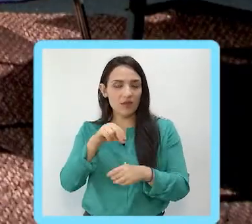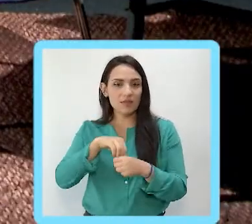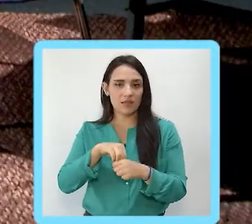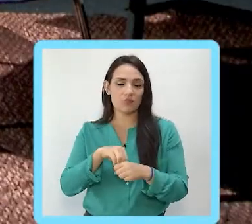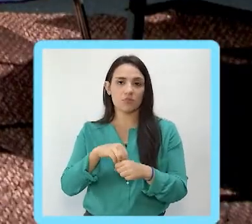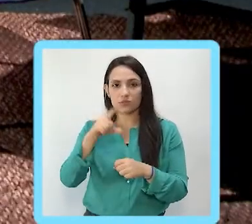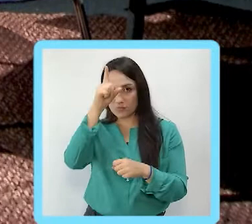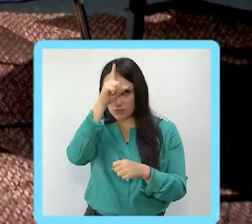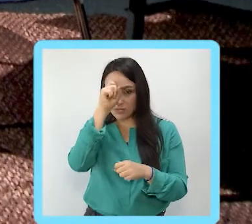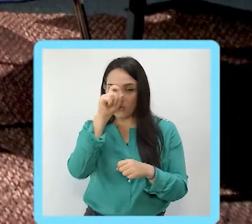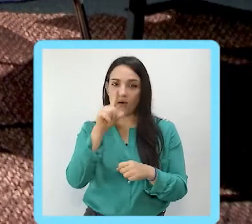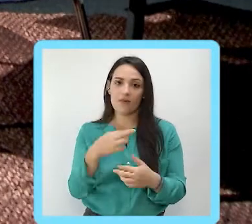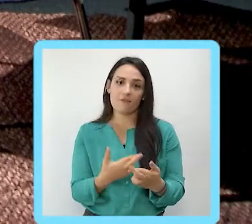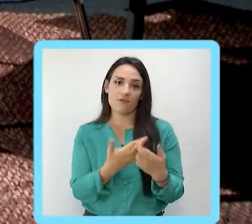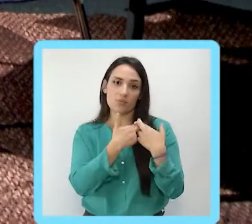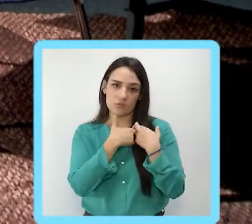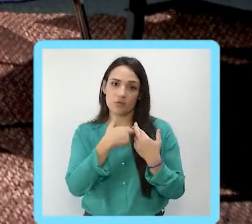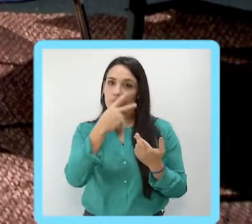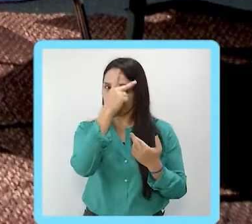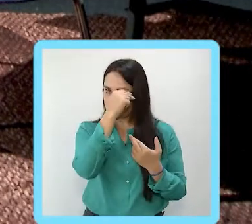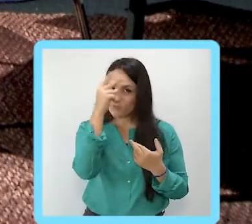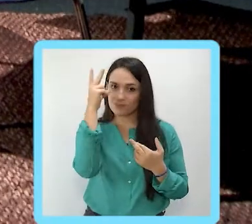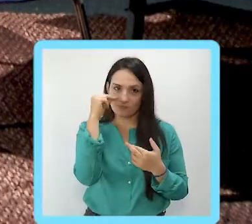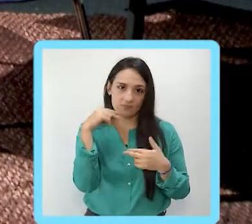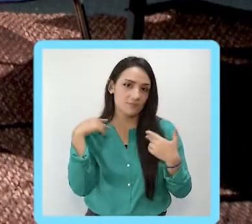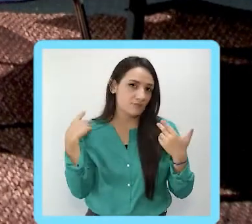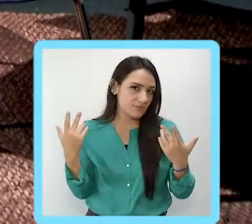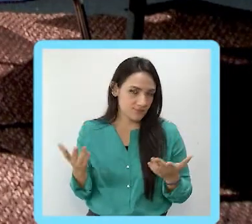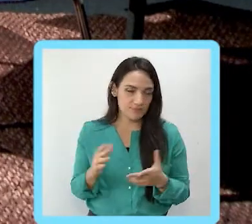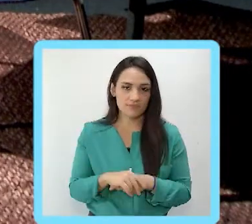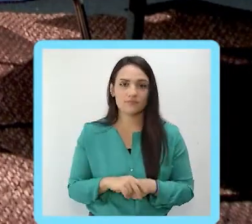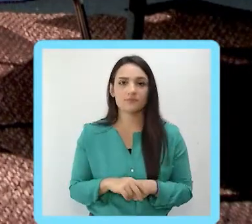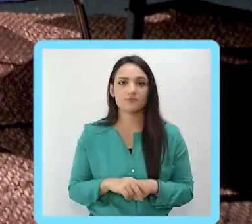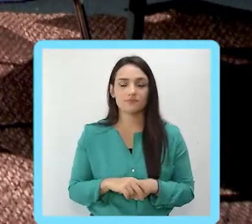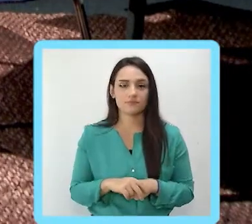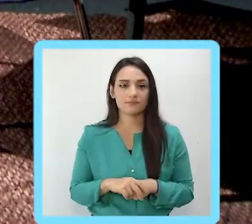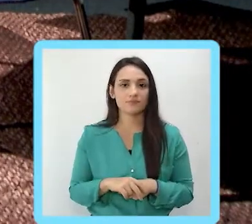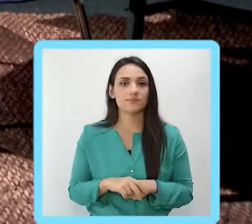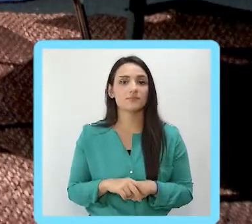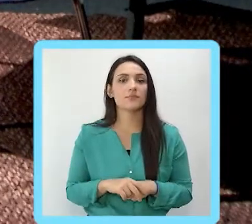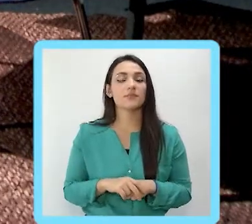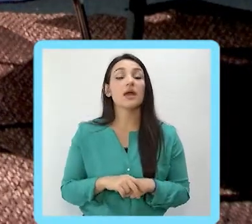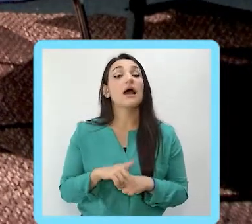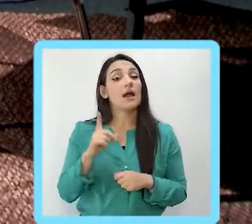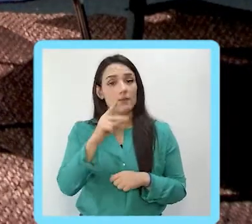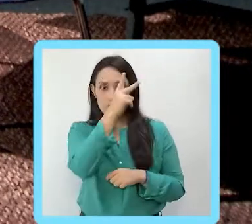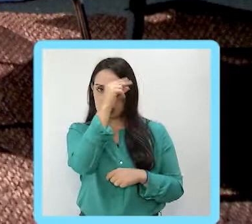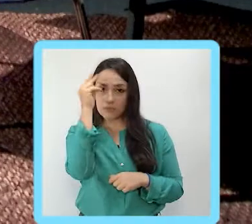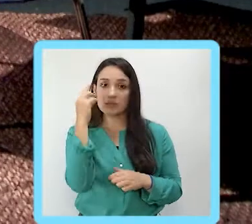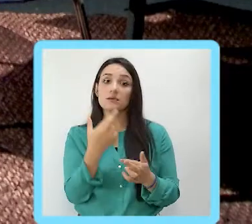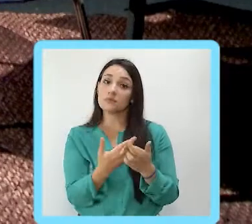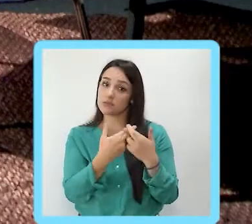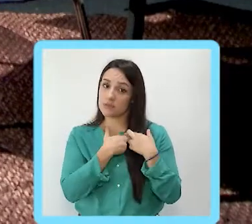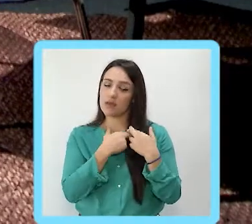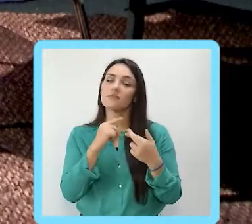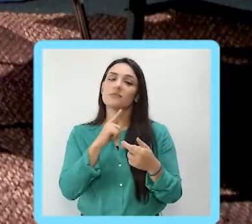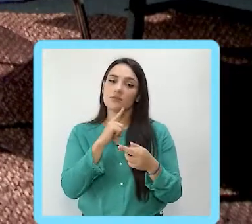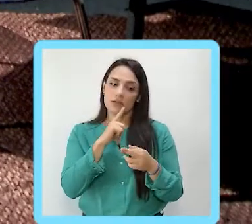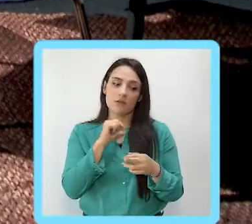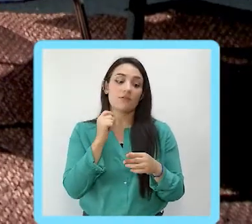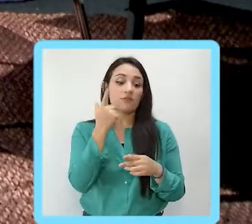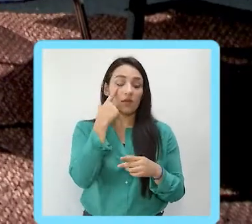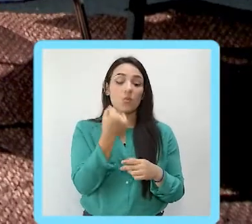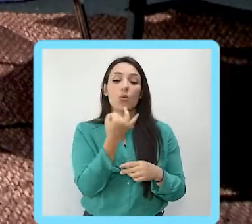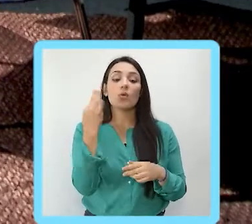hospitalar é do município, né? Então, regulação de vagas, quem faz é o município. Então,